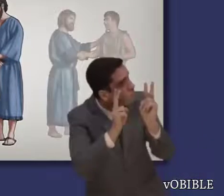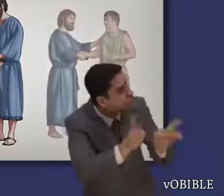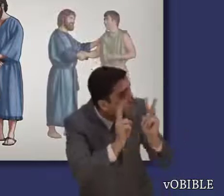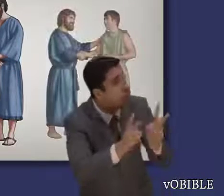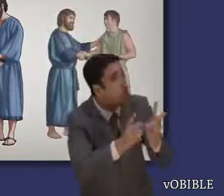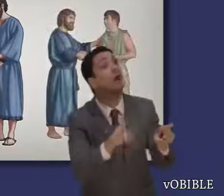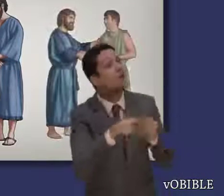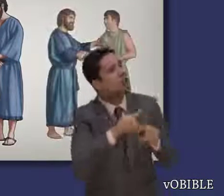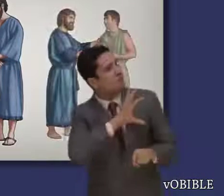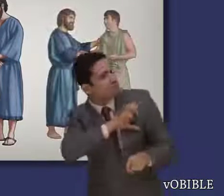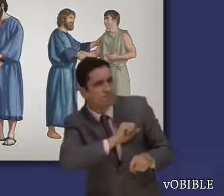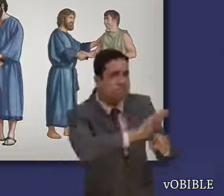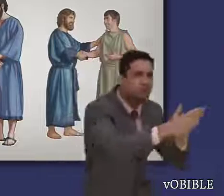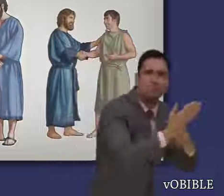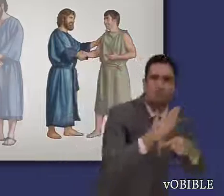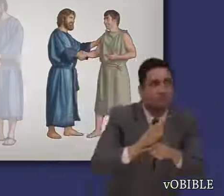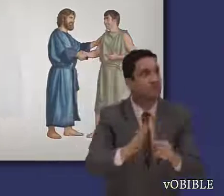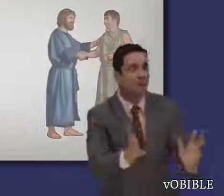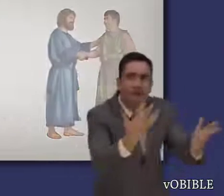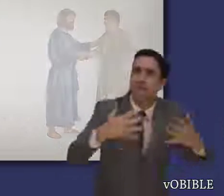a encorajar uns aos outros.